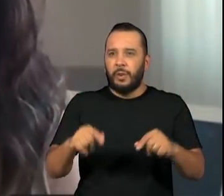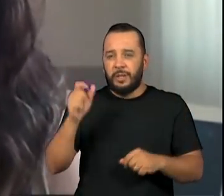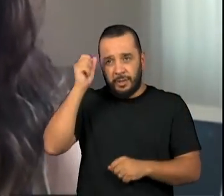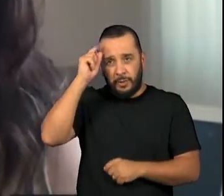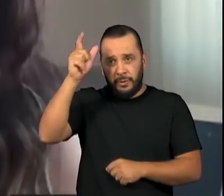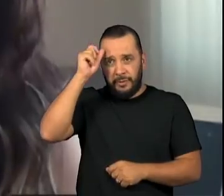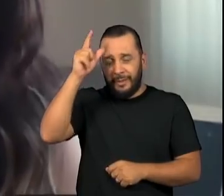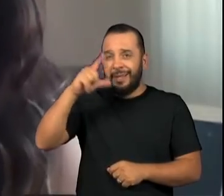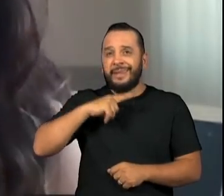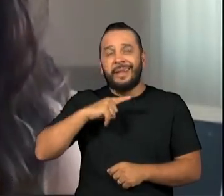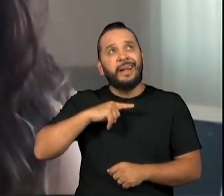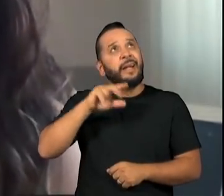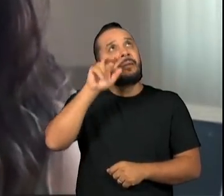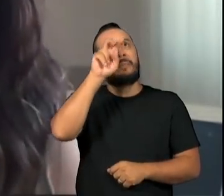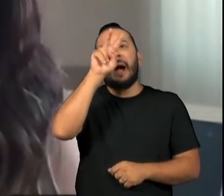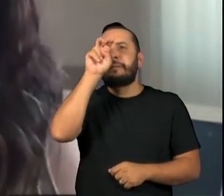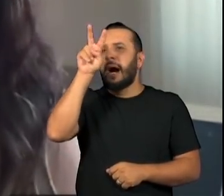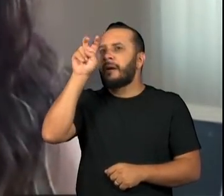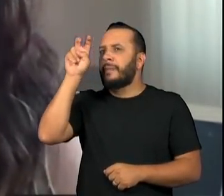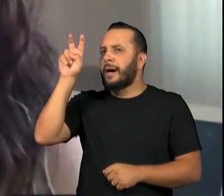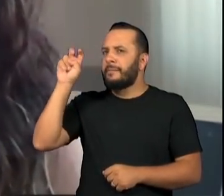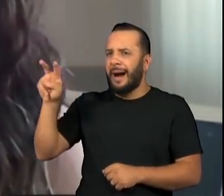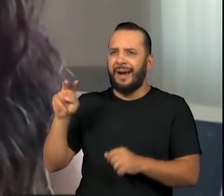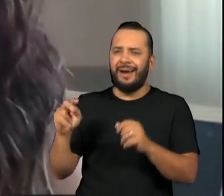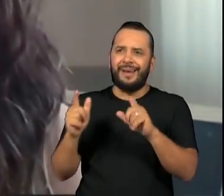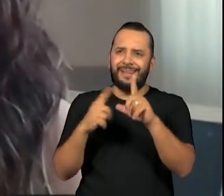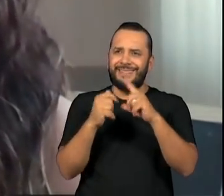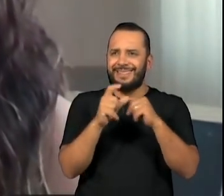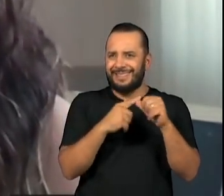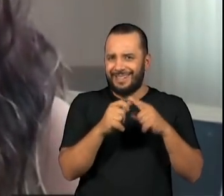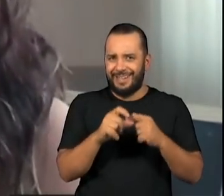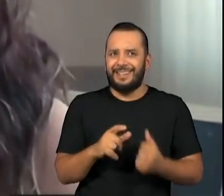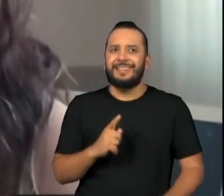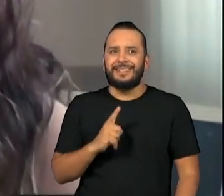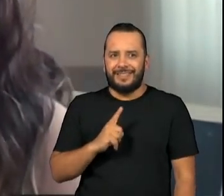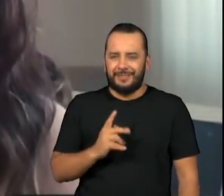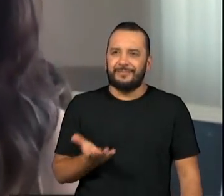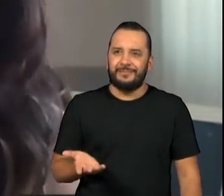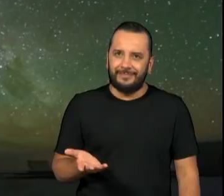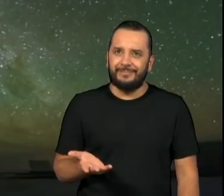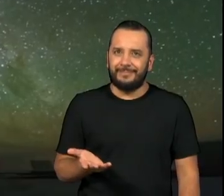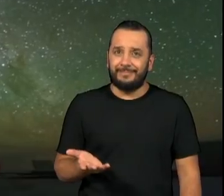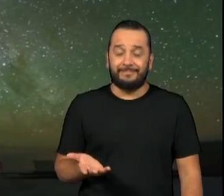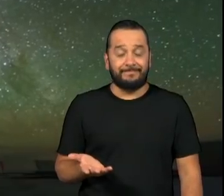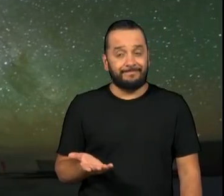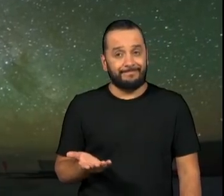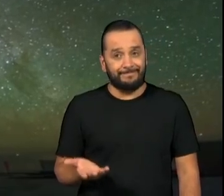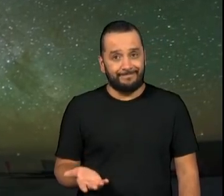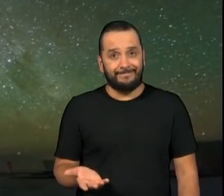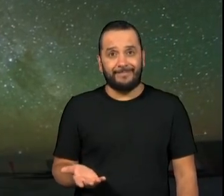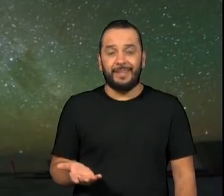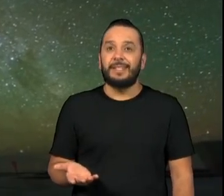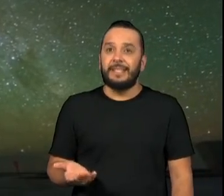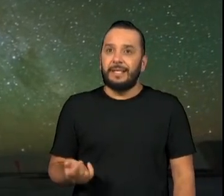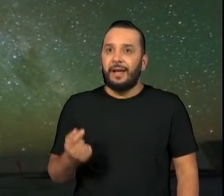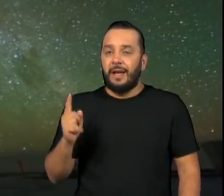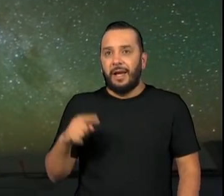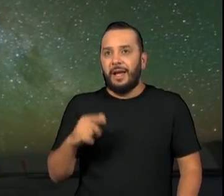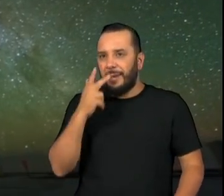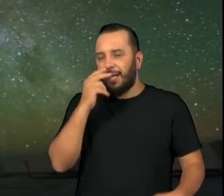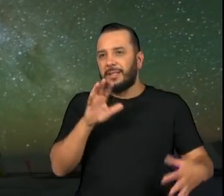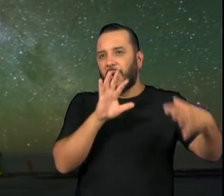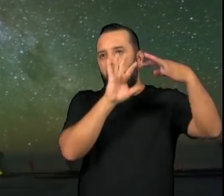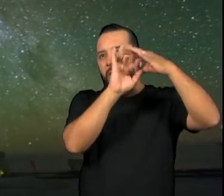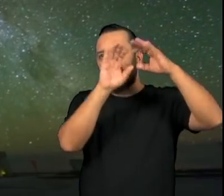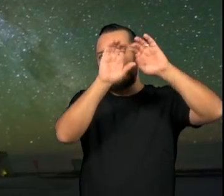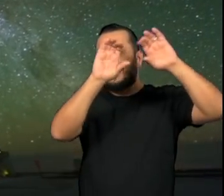culturas têm ali as suas histórias em relação à observação do céu noturno. Então é uma conexão que vai se perdendo